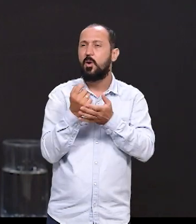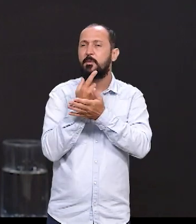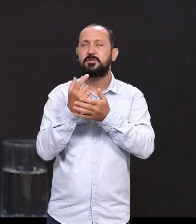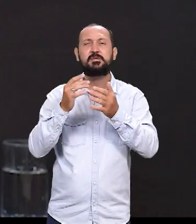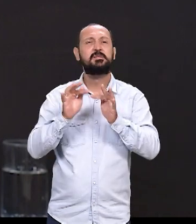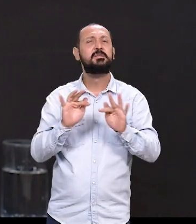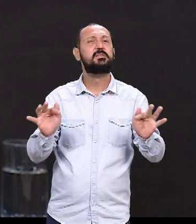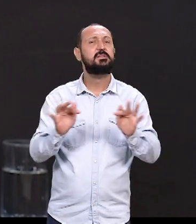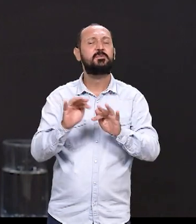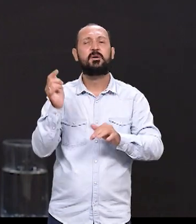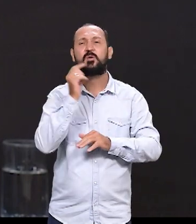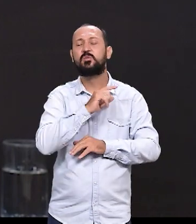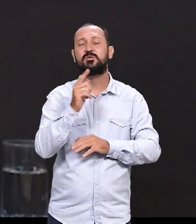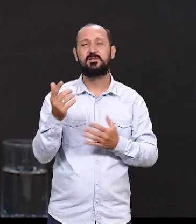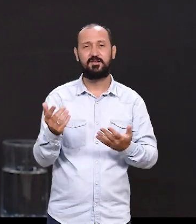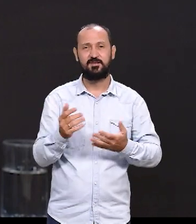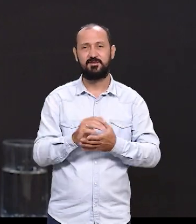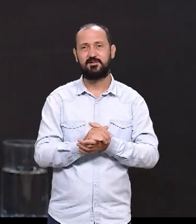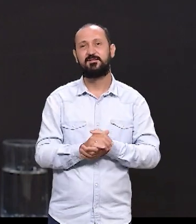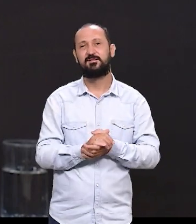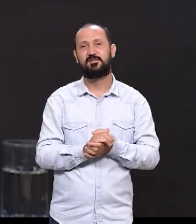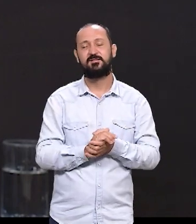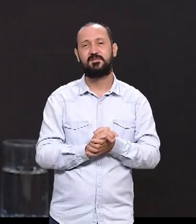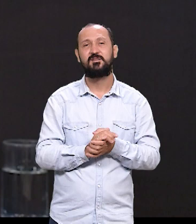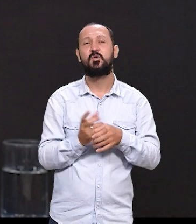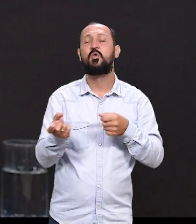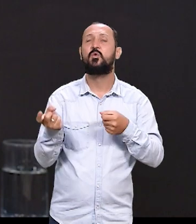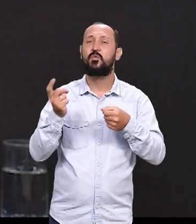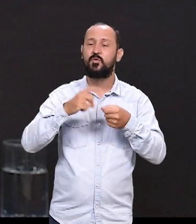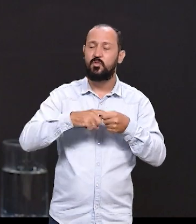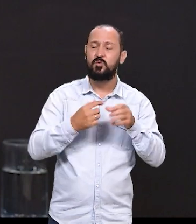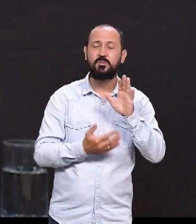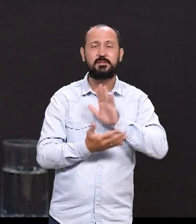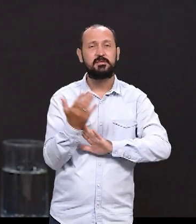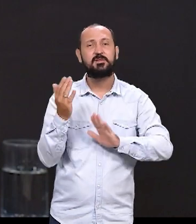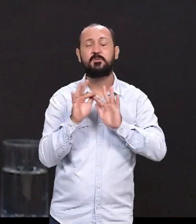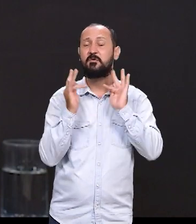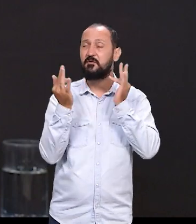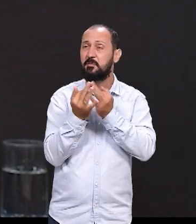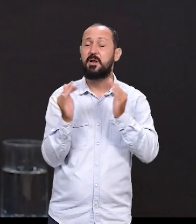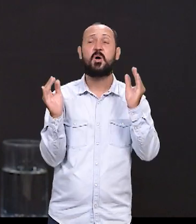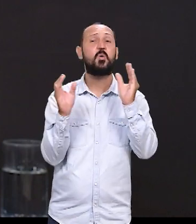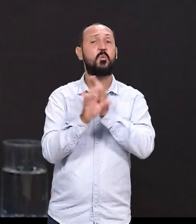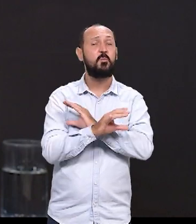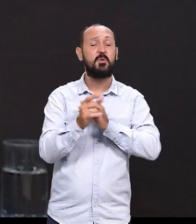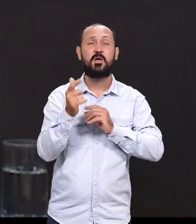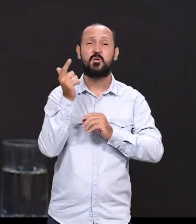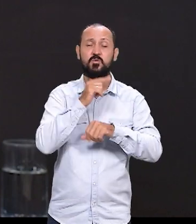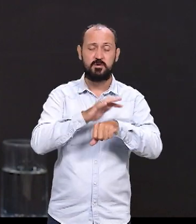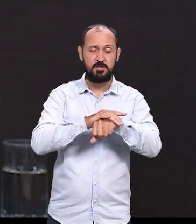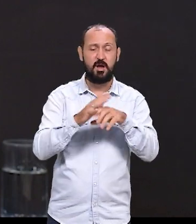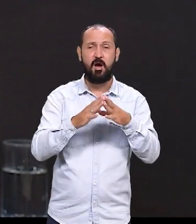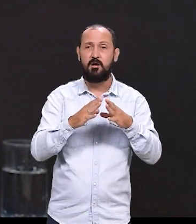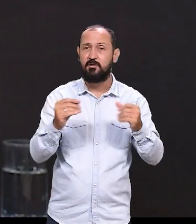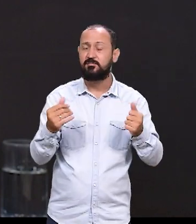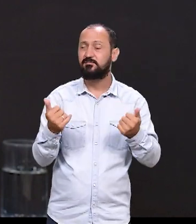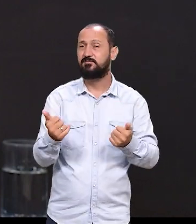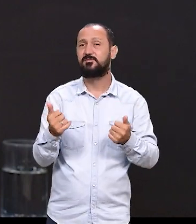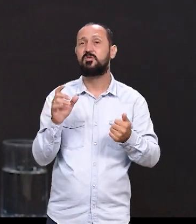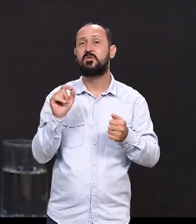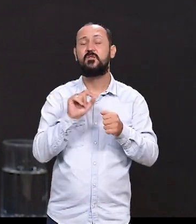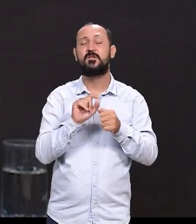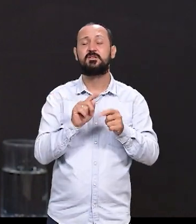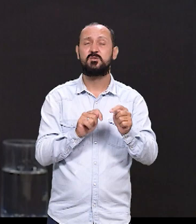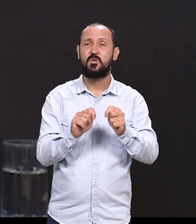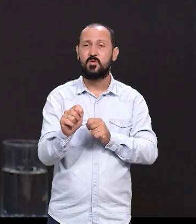necessário só hormônio terapia para que o tratamento dela fosse concluído e e voltando pra sua família íntegra com a